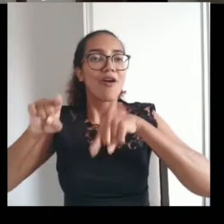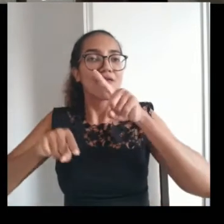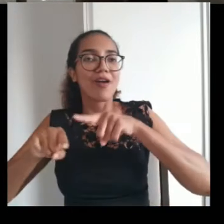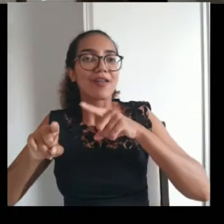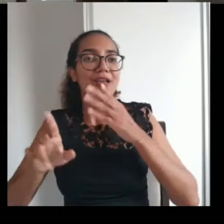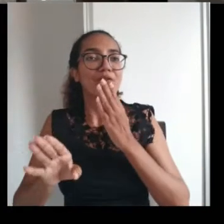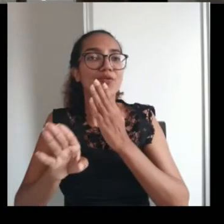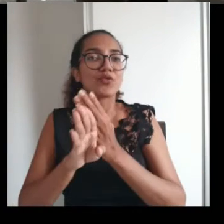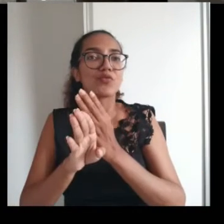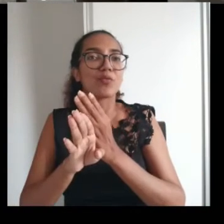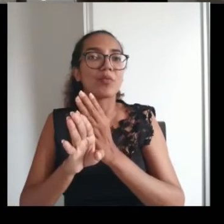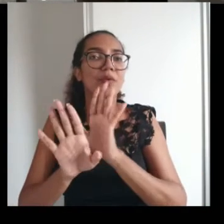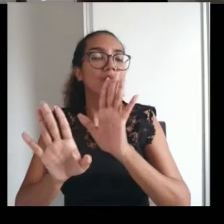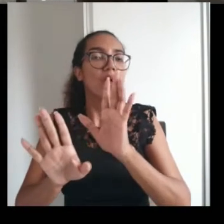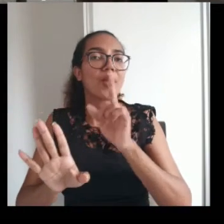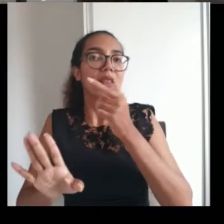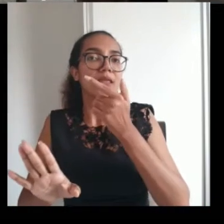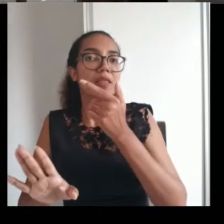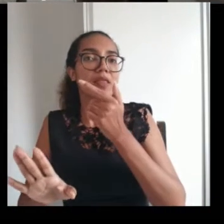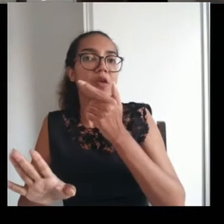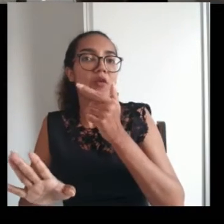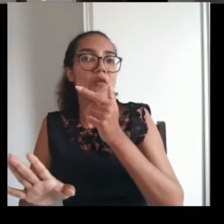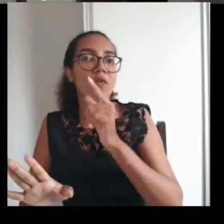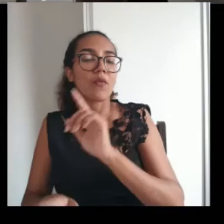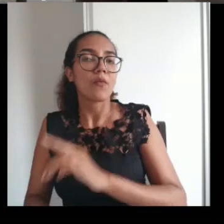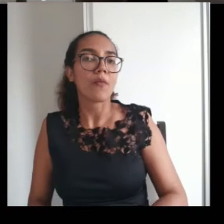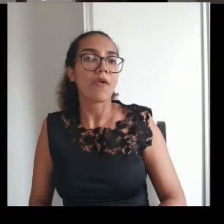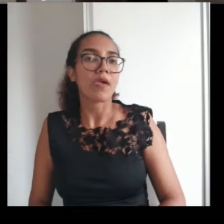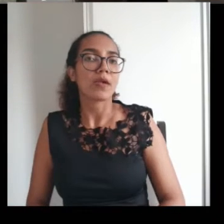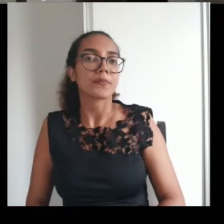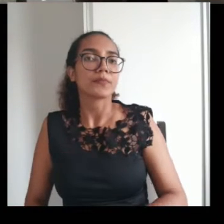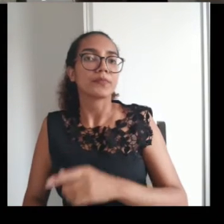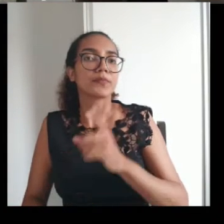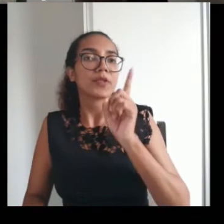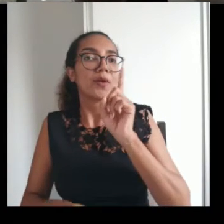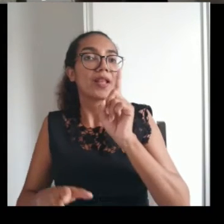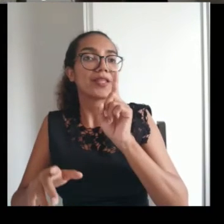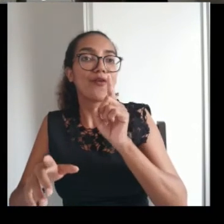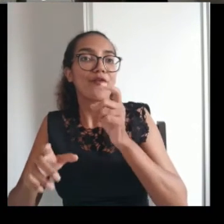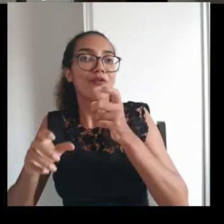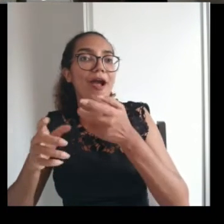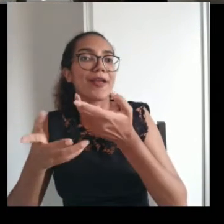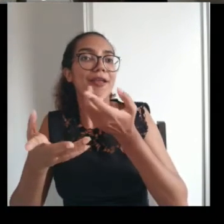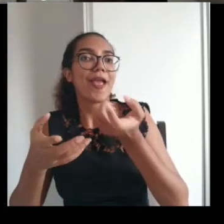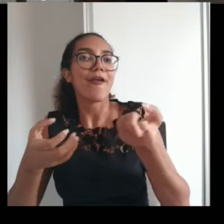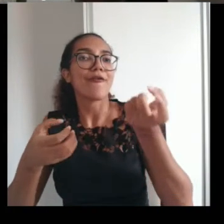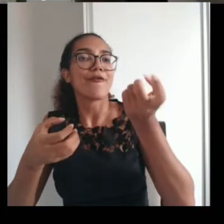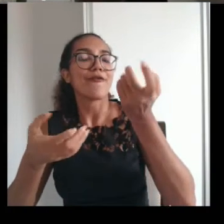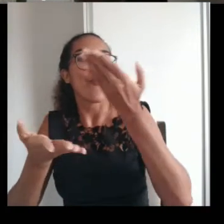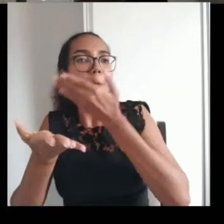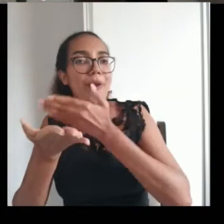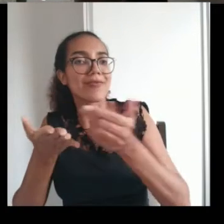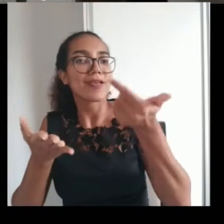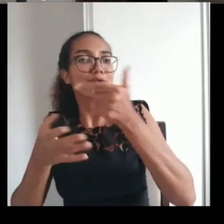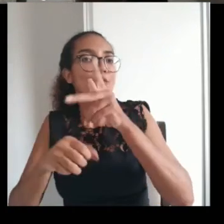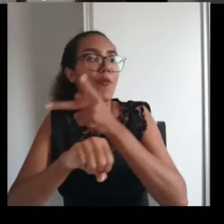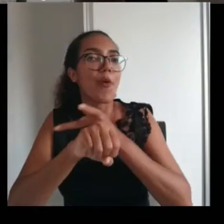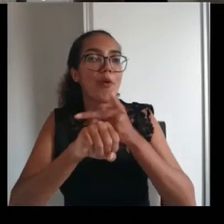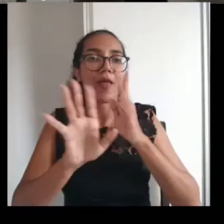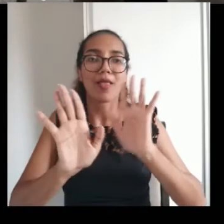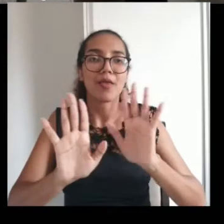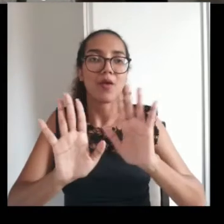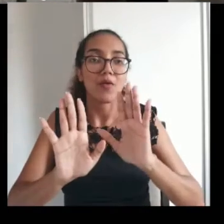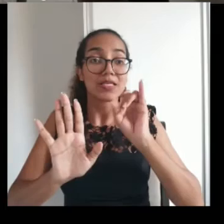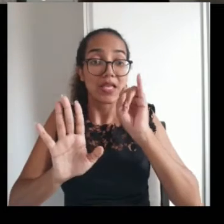entrar mais nesse laço aqui, porque o laço é em função do achou. Se não achou, ele fica na interação. Se ele achou, ele